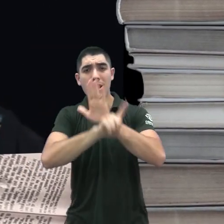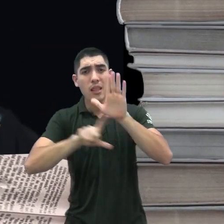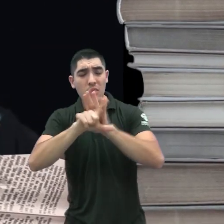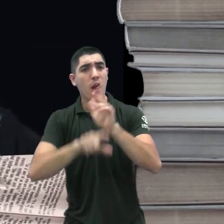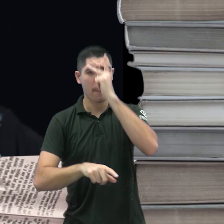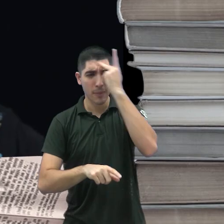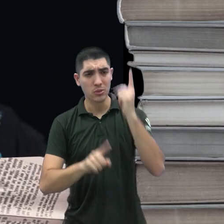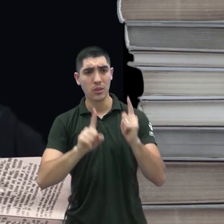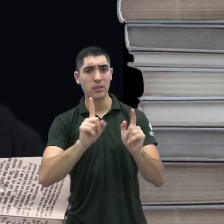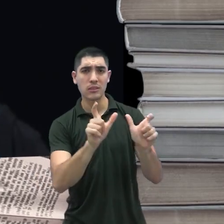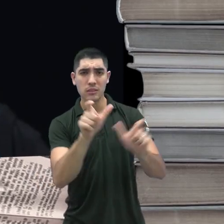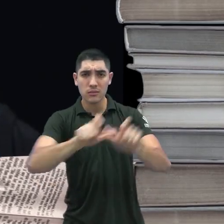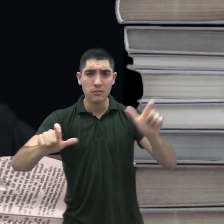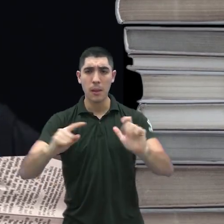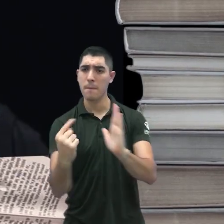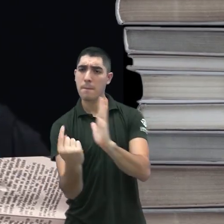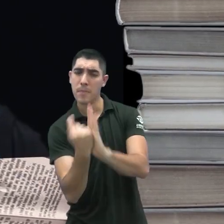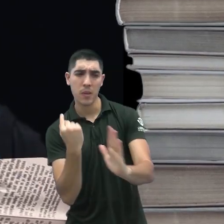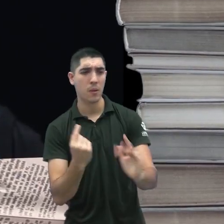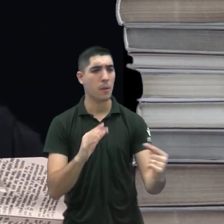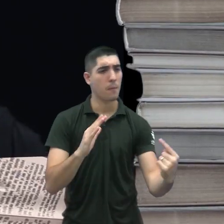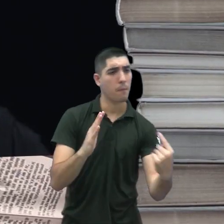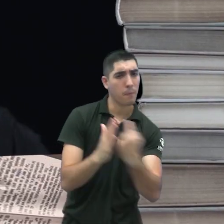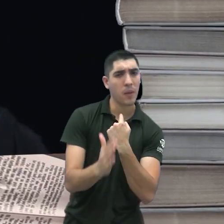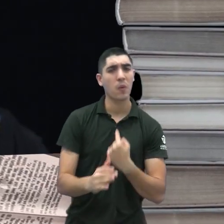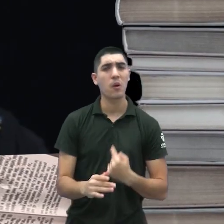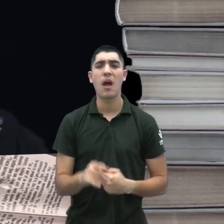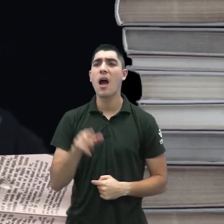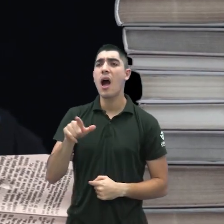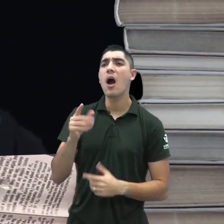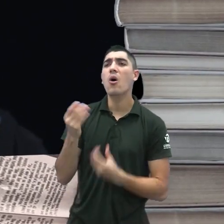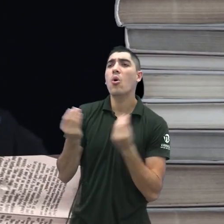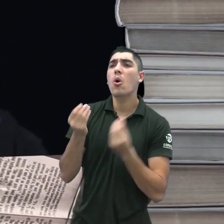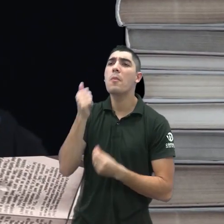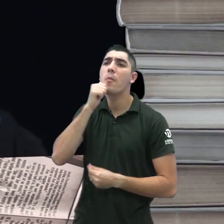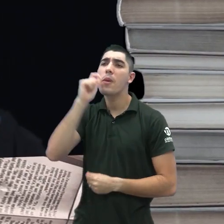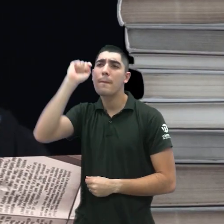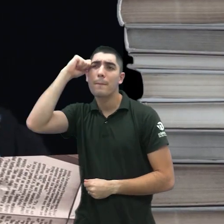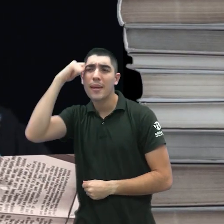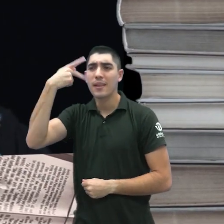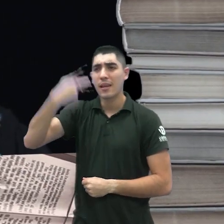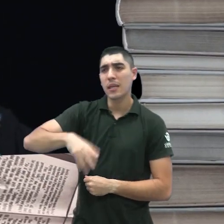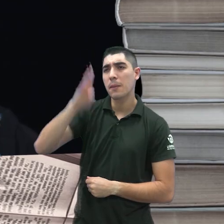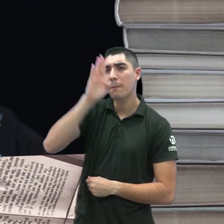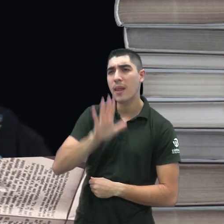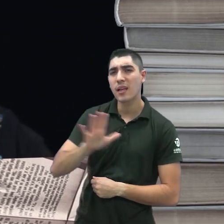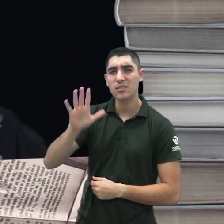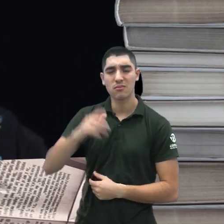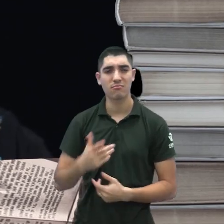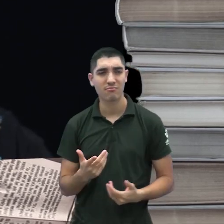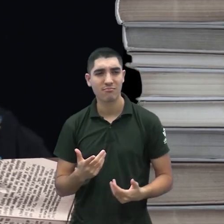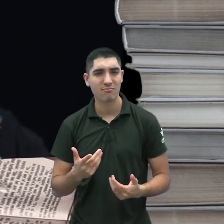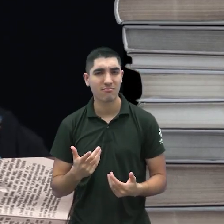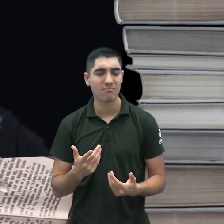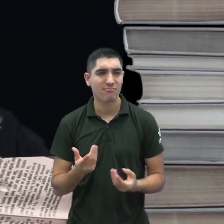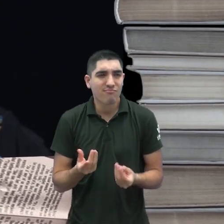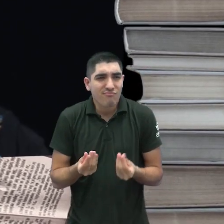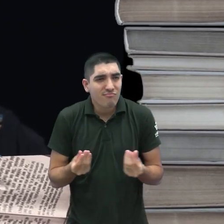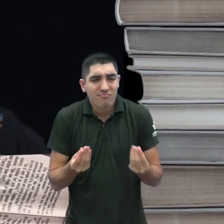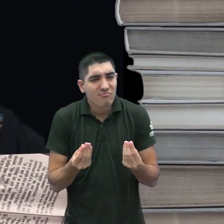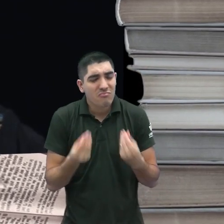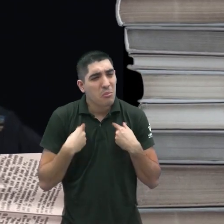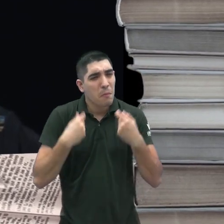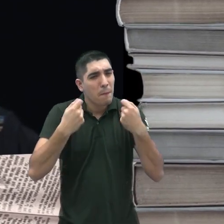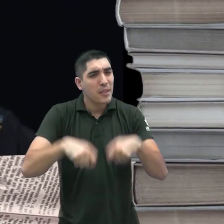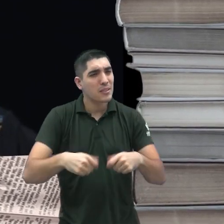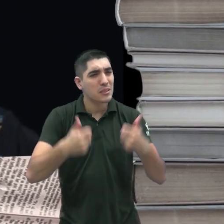fala da condição da mulher negra na sociedade brasileira. Eu acho que eu não preciso falar.